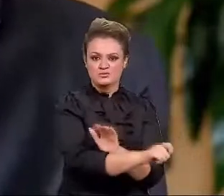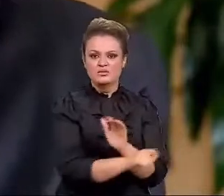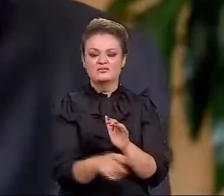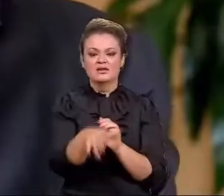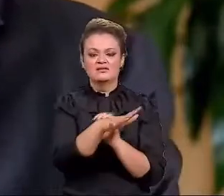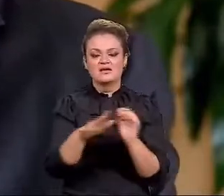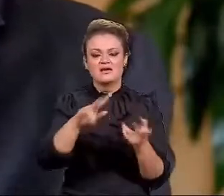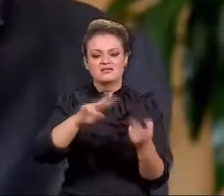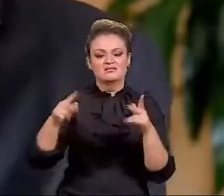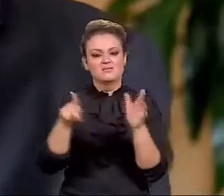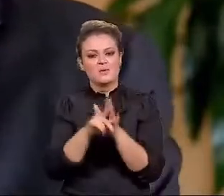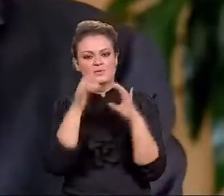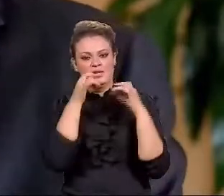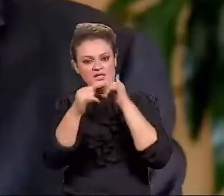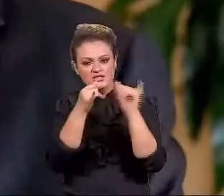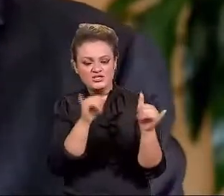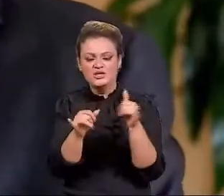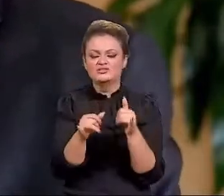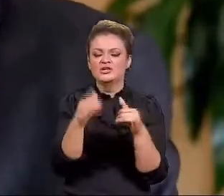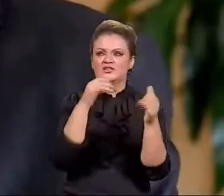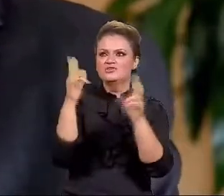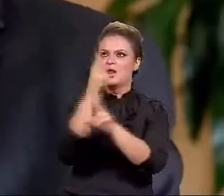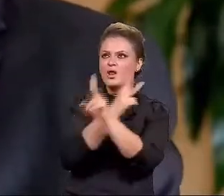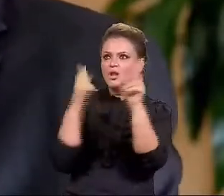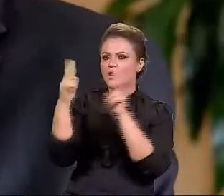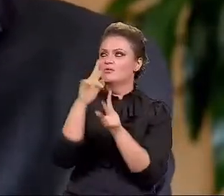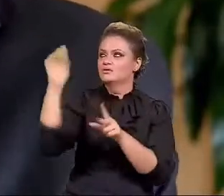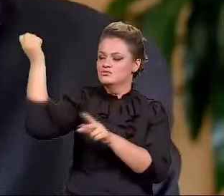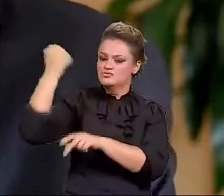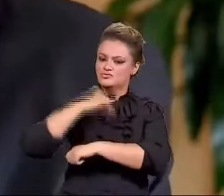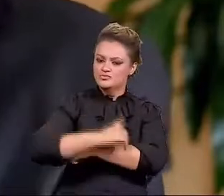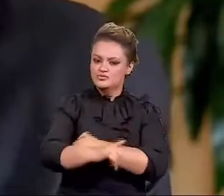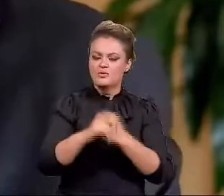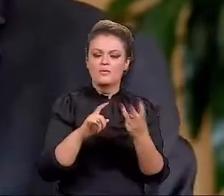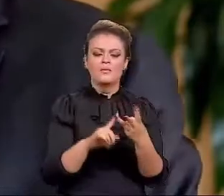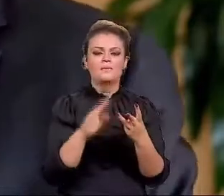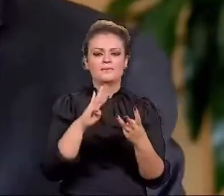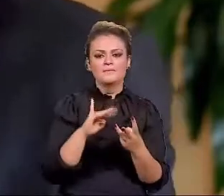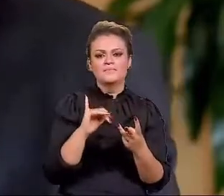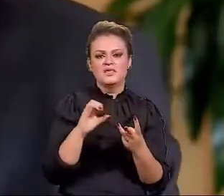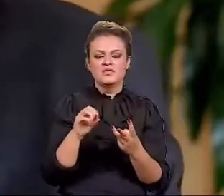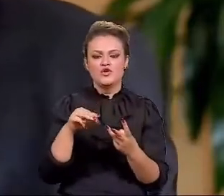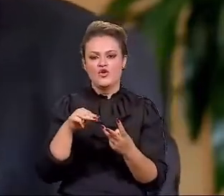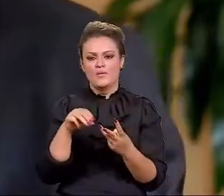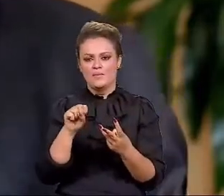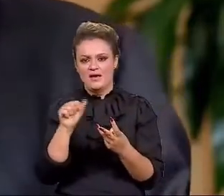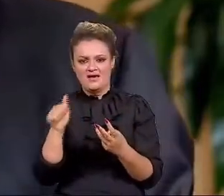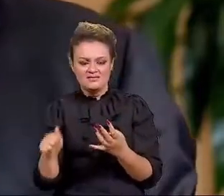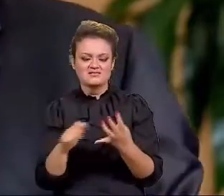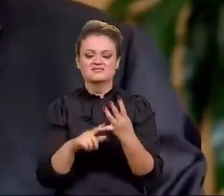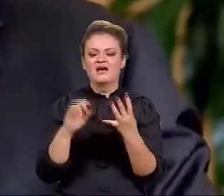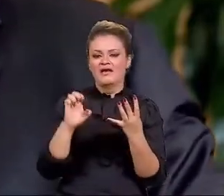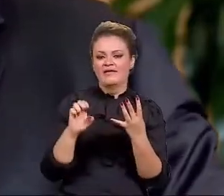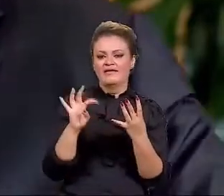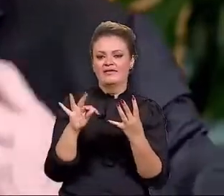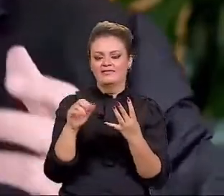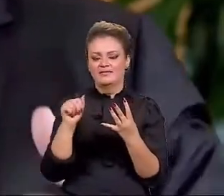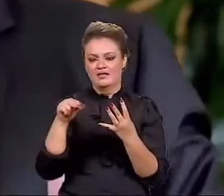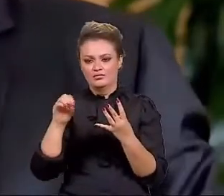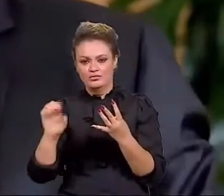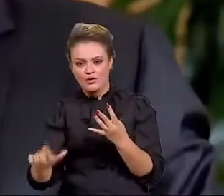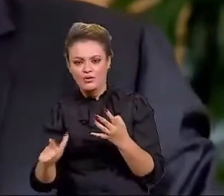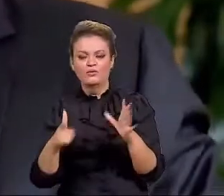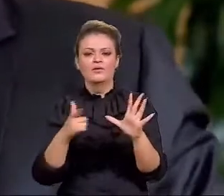energia eólica, energia solar, biomassa, etanol, biodiesel, e agora com hidrogênio verde.